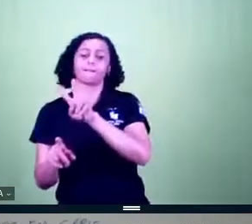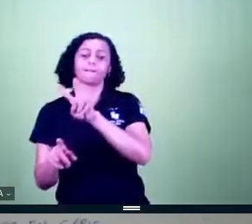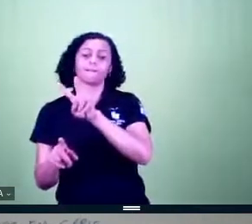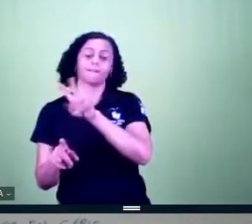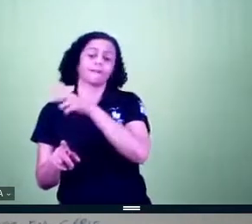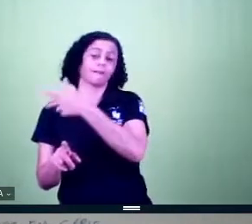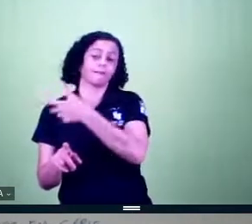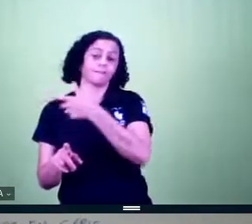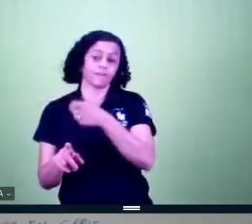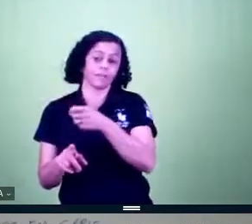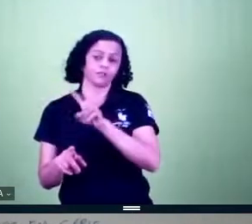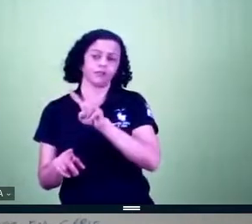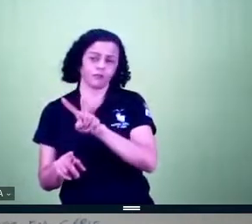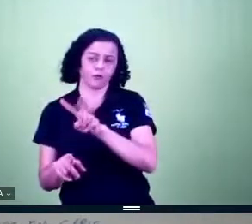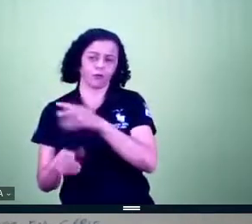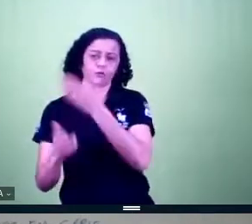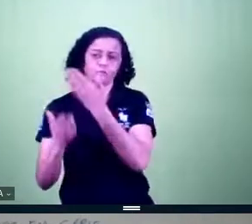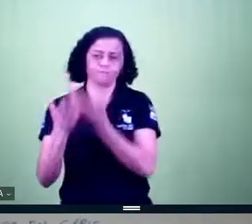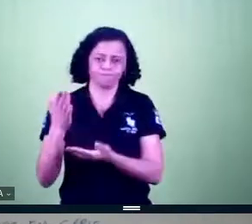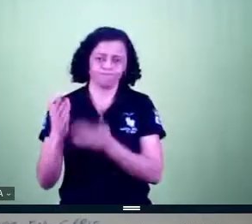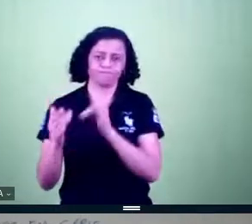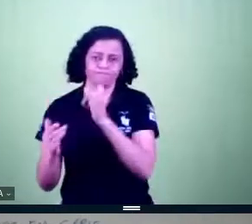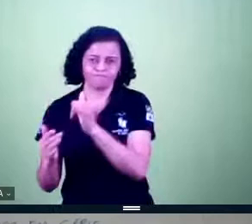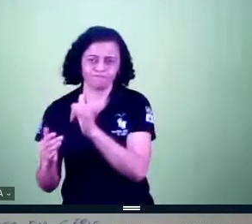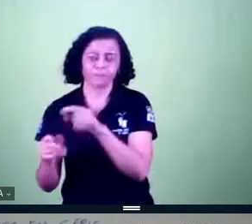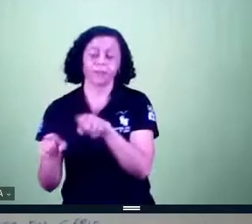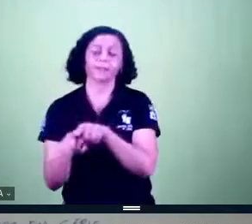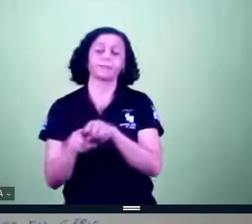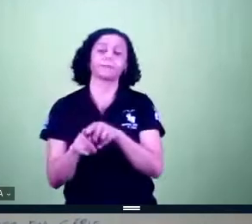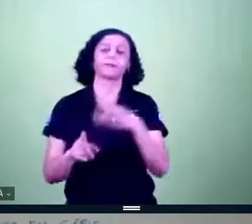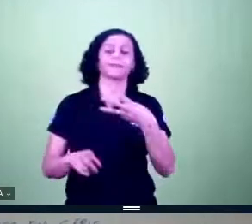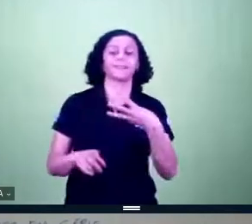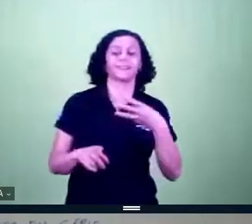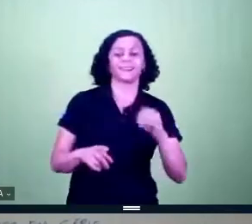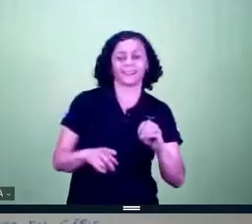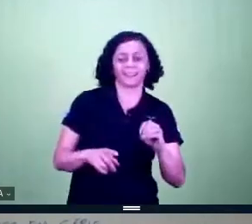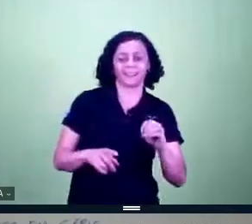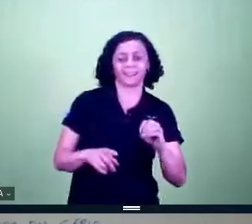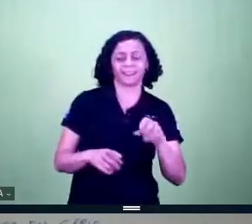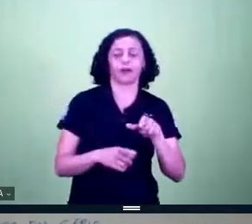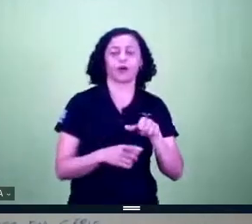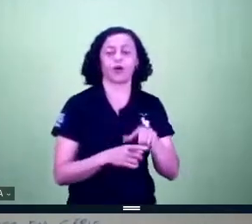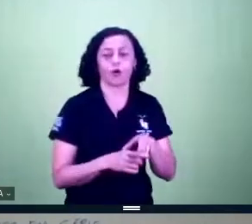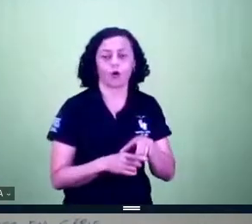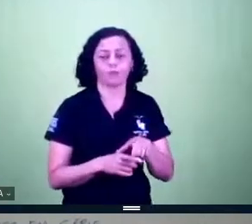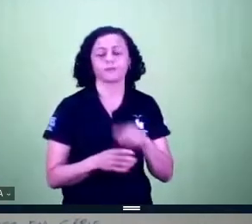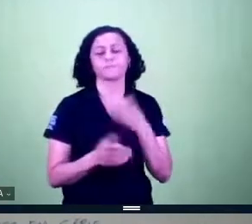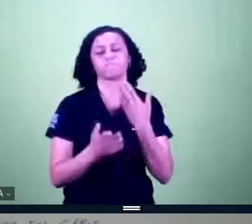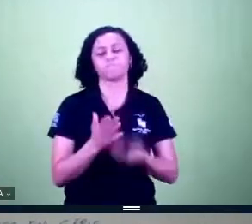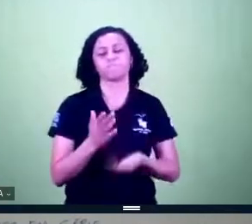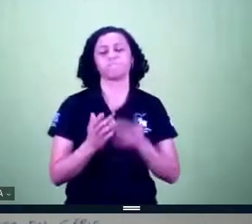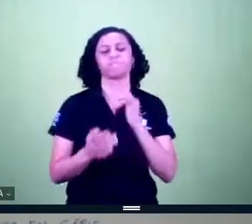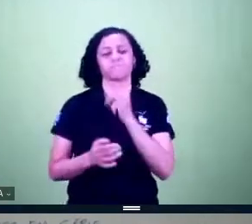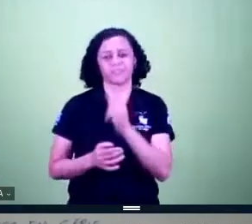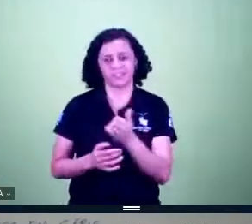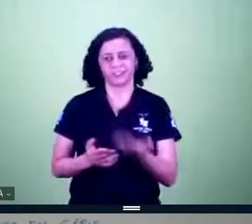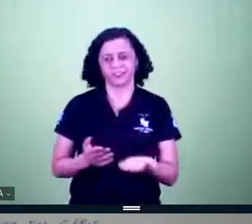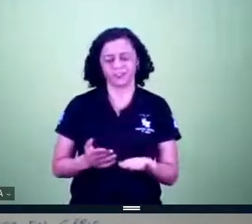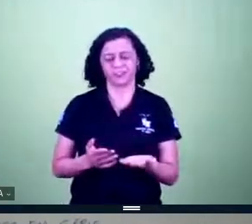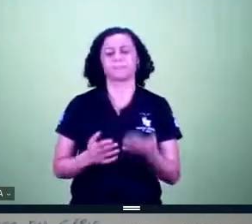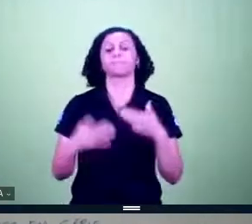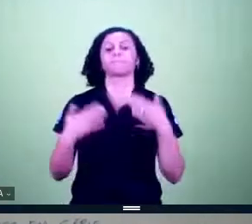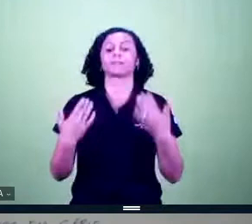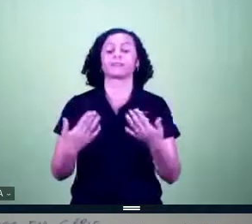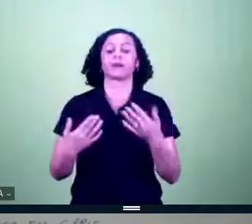30 ohms, eu vou ter 30 volts de queda. 50 volts com 20 volts, com 30